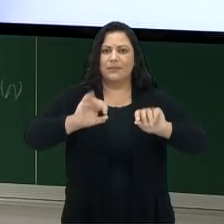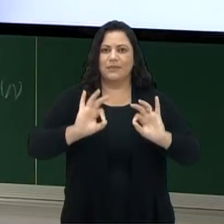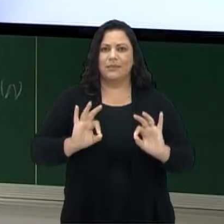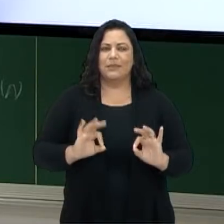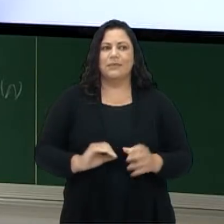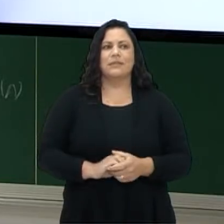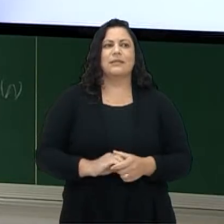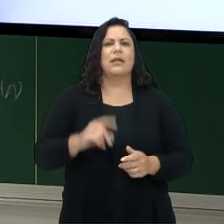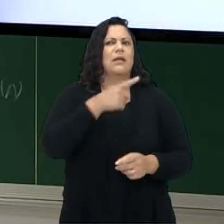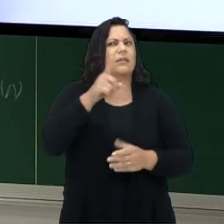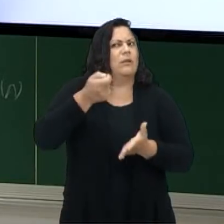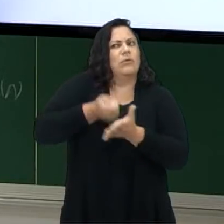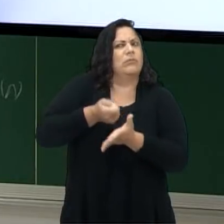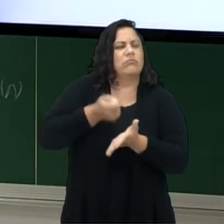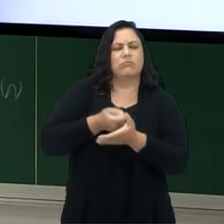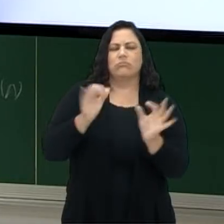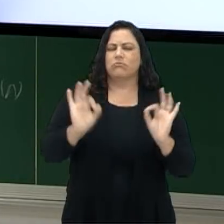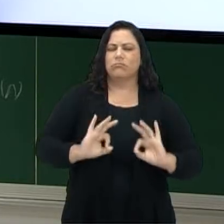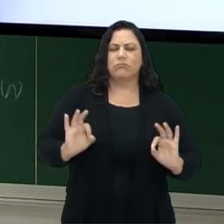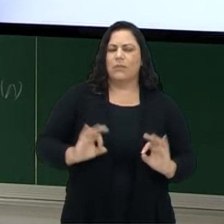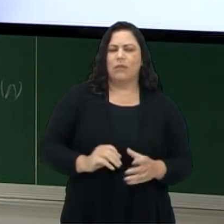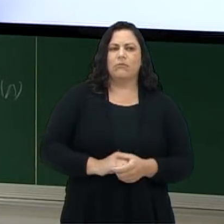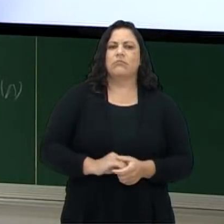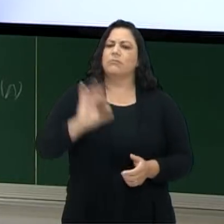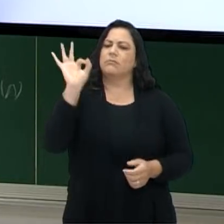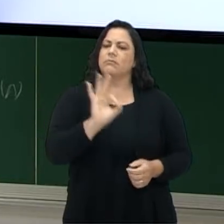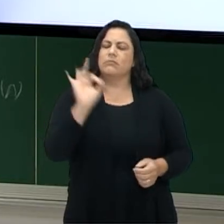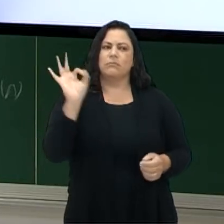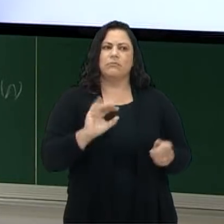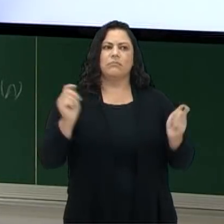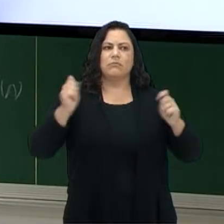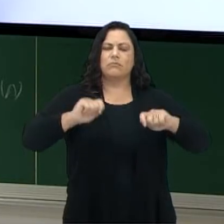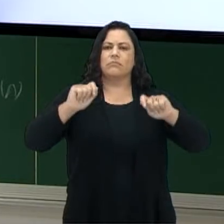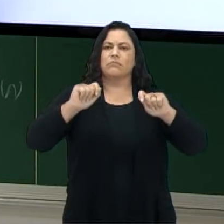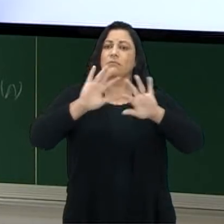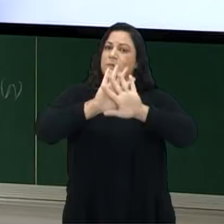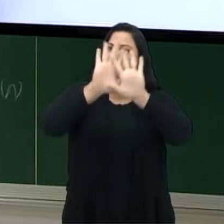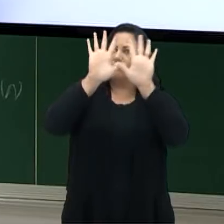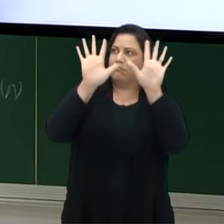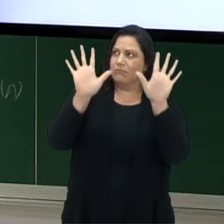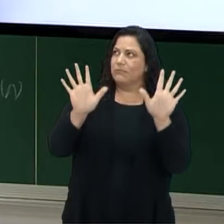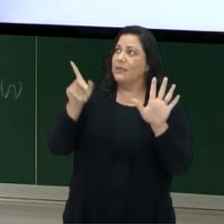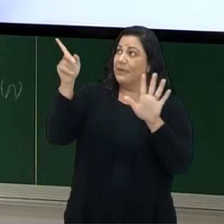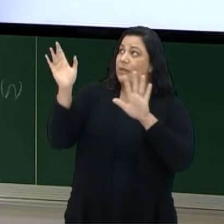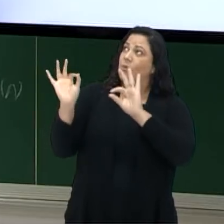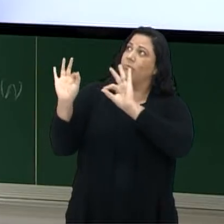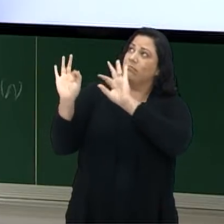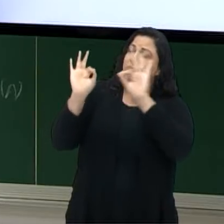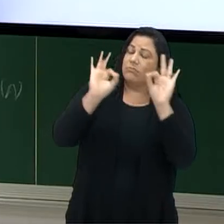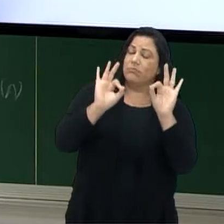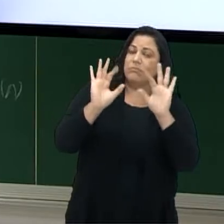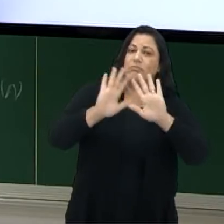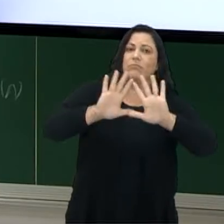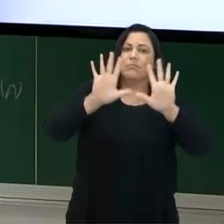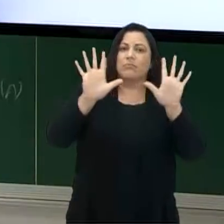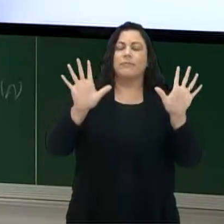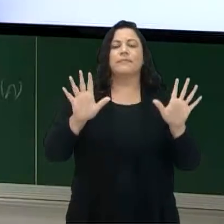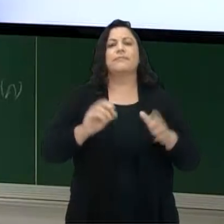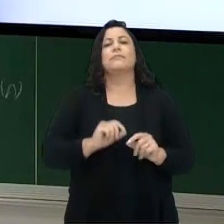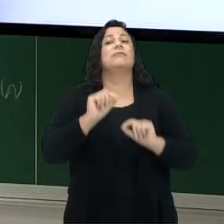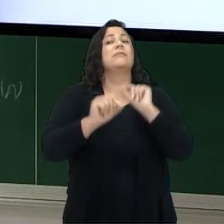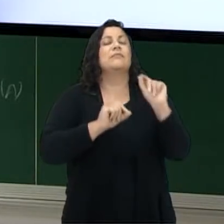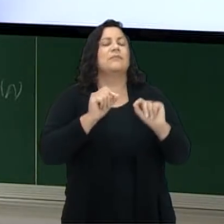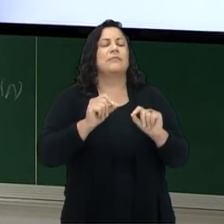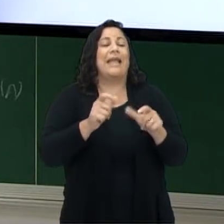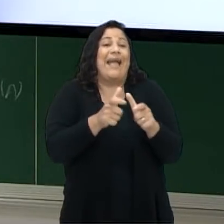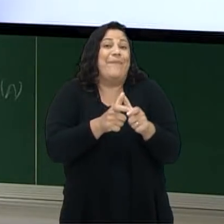não é obrigatório, é opcional se você quiser colocar ou não, porque assim já está bem definido. Dá para dizer o quê? Que a maioria está sempre conectada,